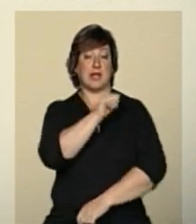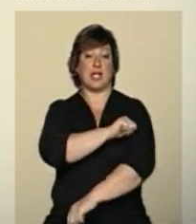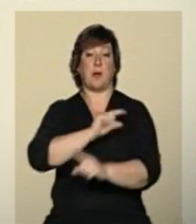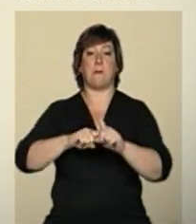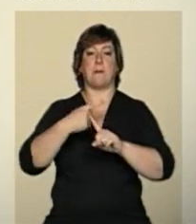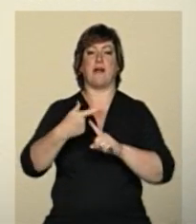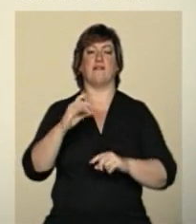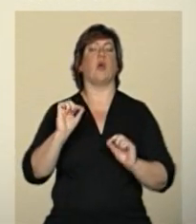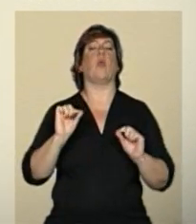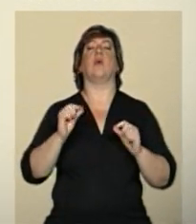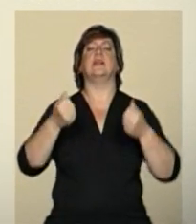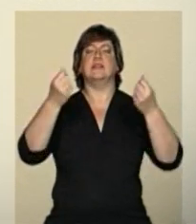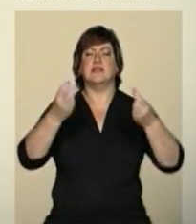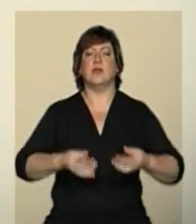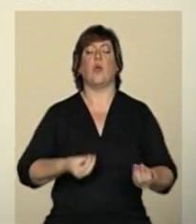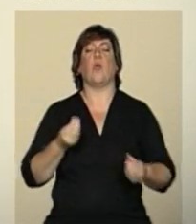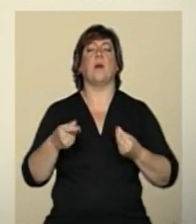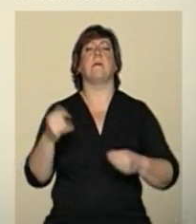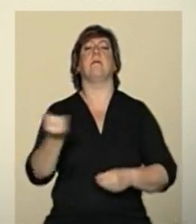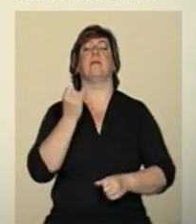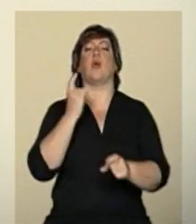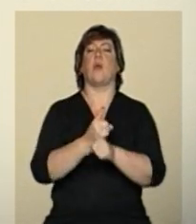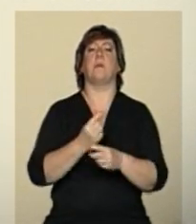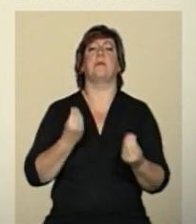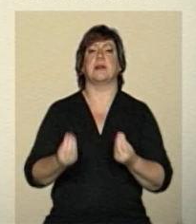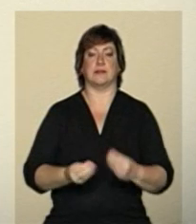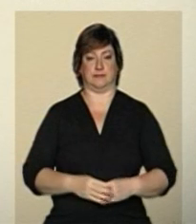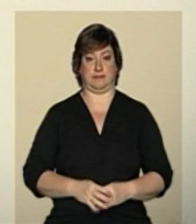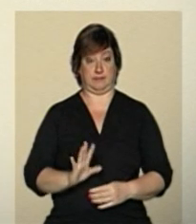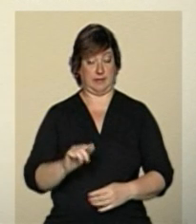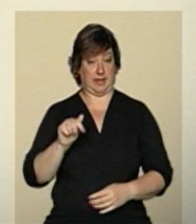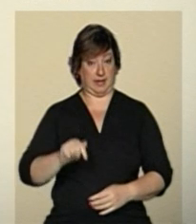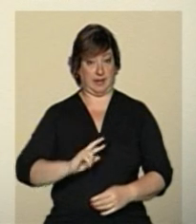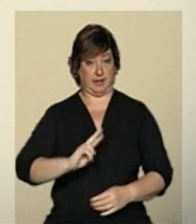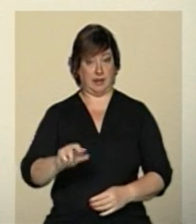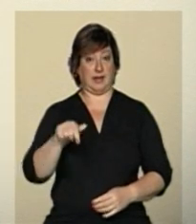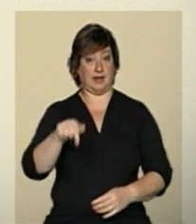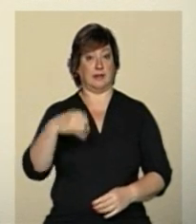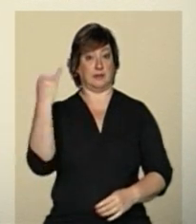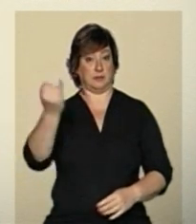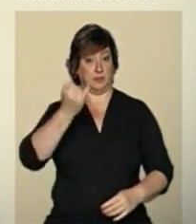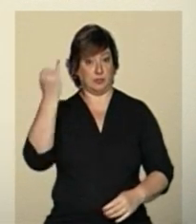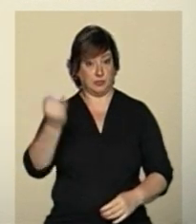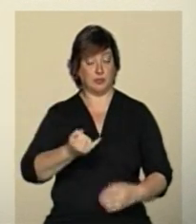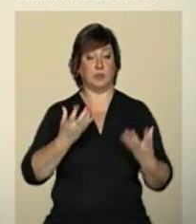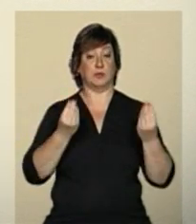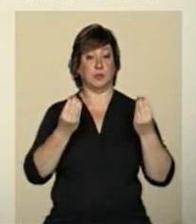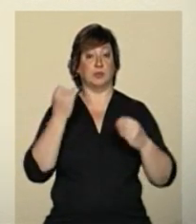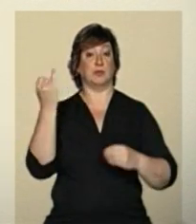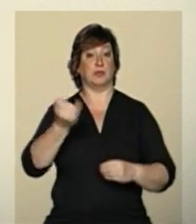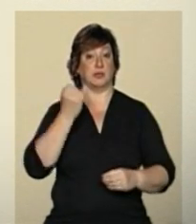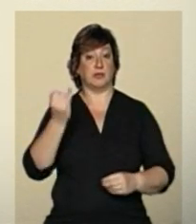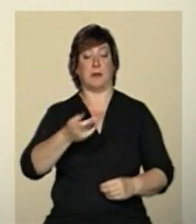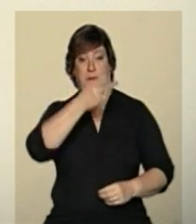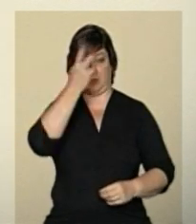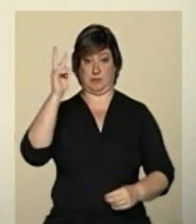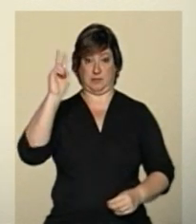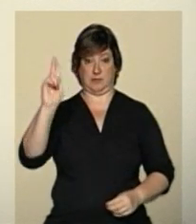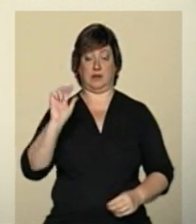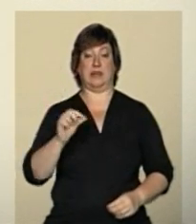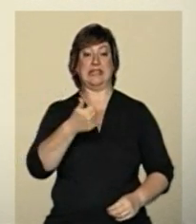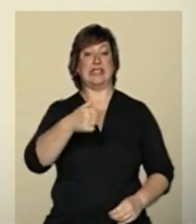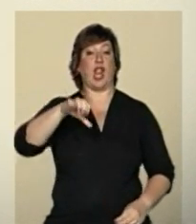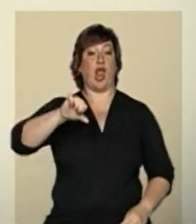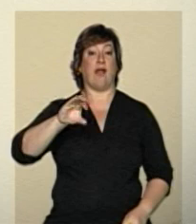Explica para a gente qual a importância desse encontro. Olha, Luciano, esse encontro é muito importante. Representantes de